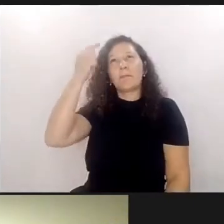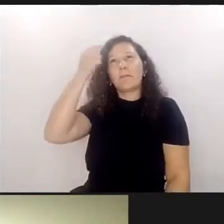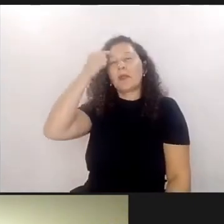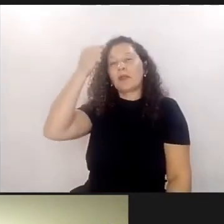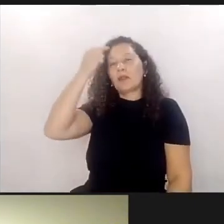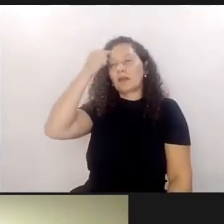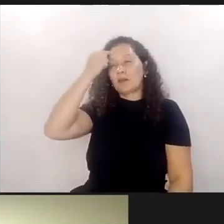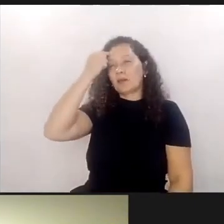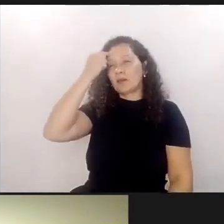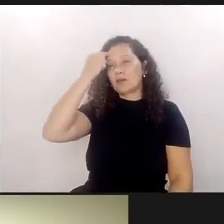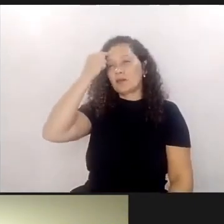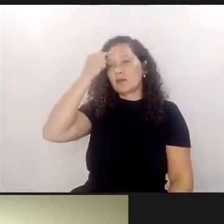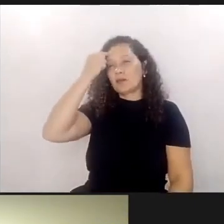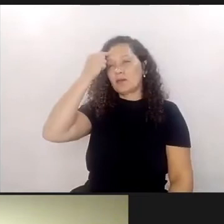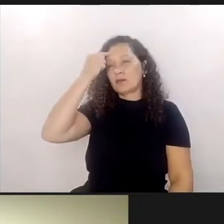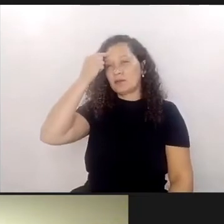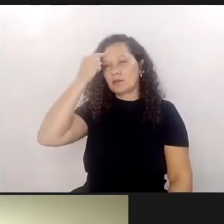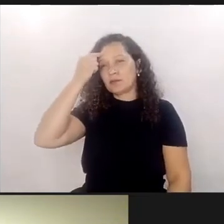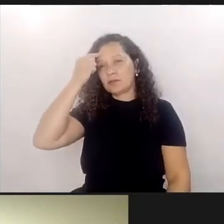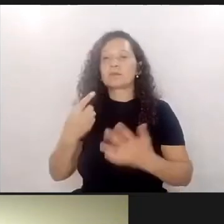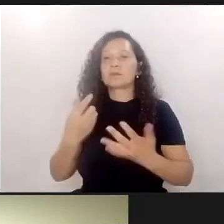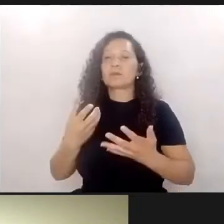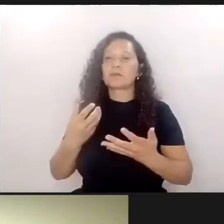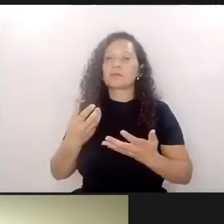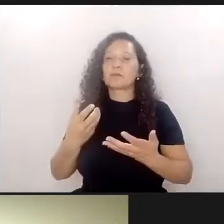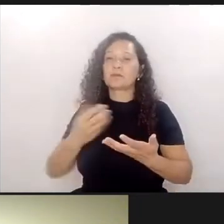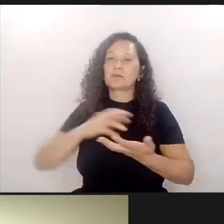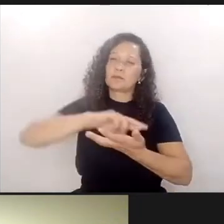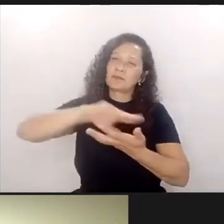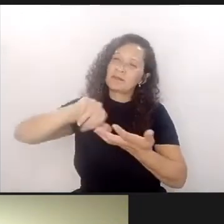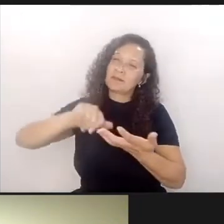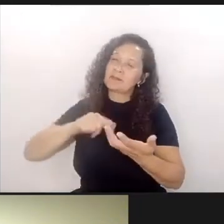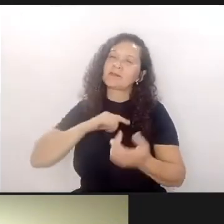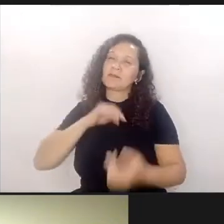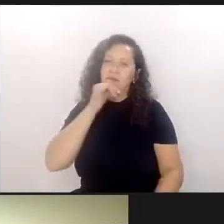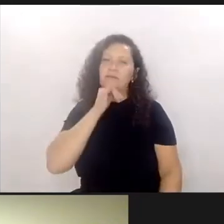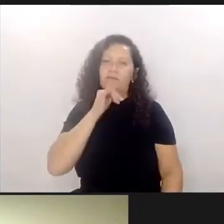E muitos desses, por exemplo, tem um projeto